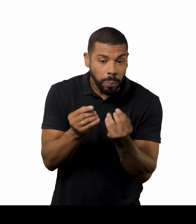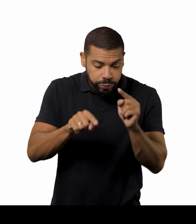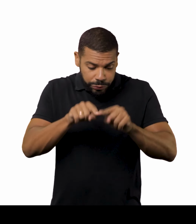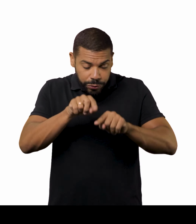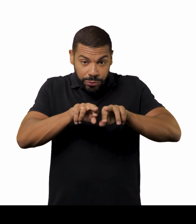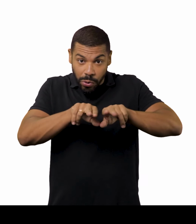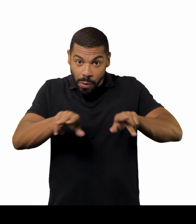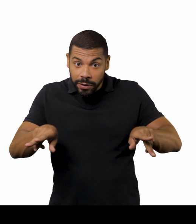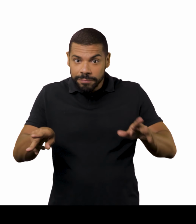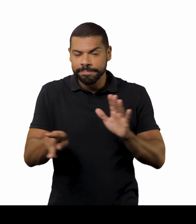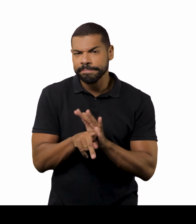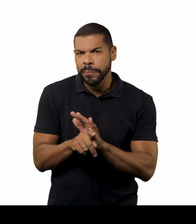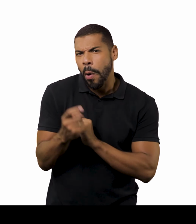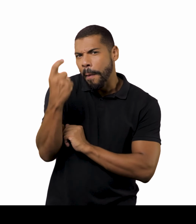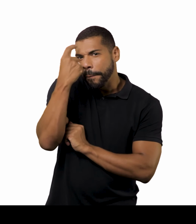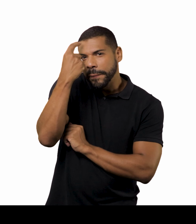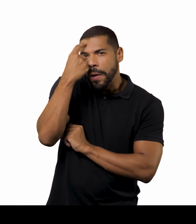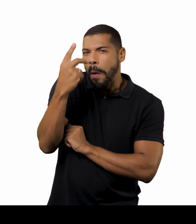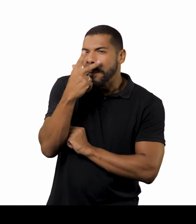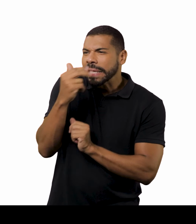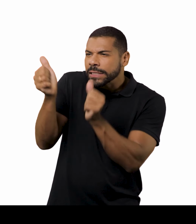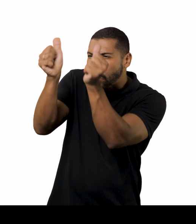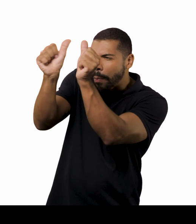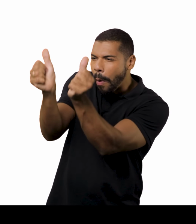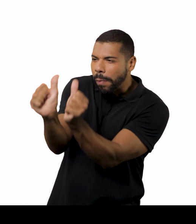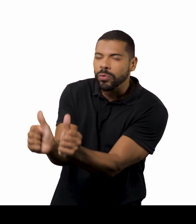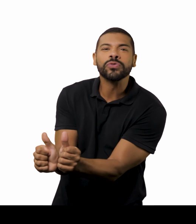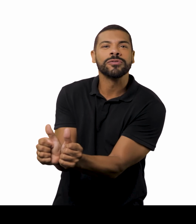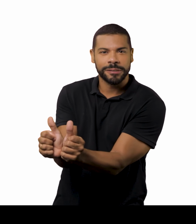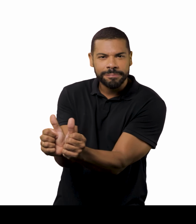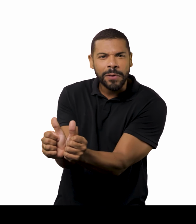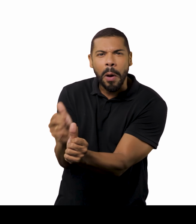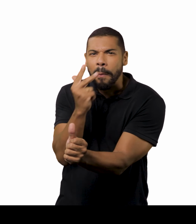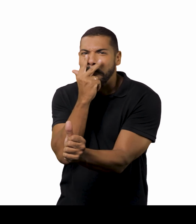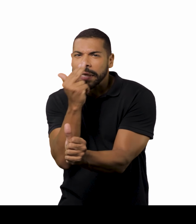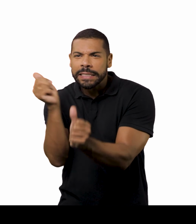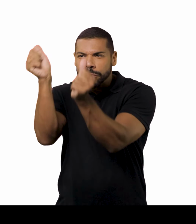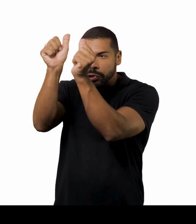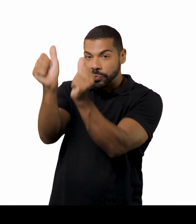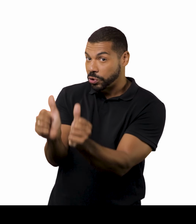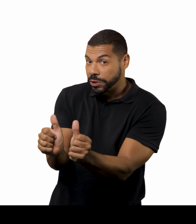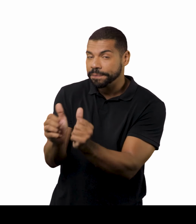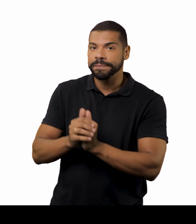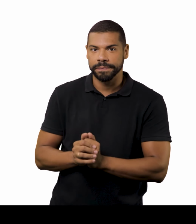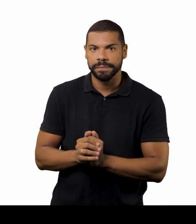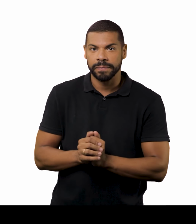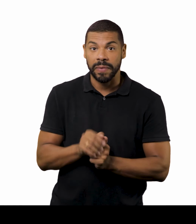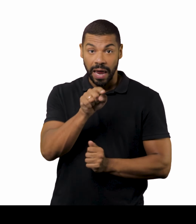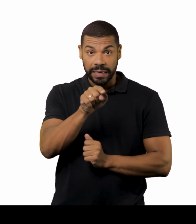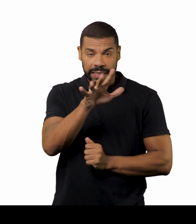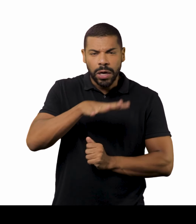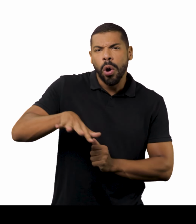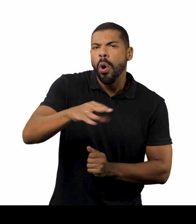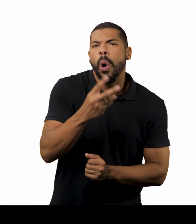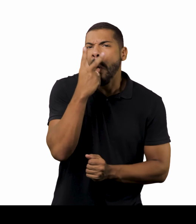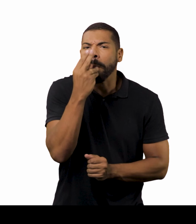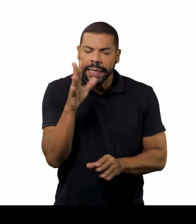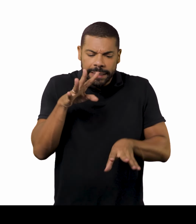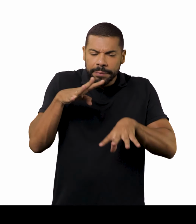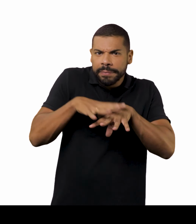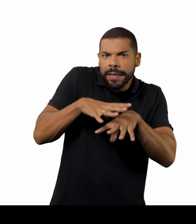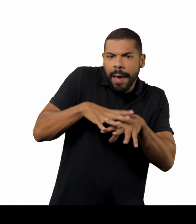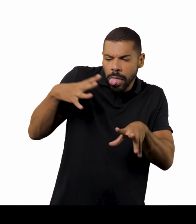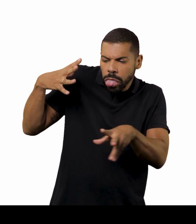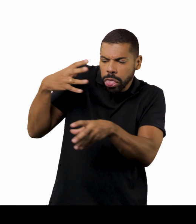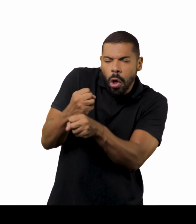esse objeto. Falando nela quase como se fosse uma escultura. Uma estrutura. Para eles tem uma matemática em cima disso, tem